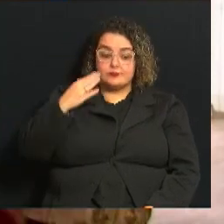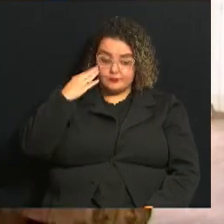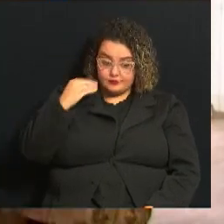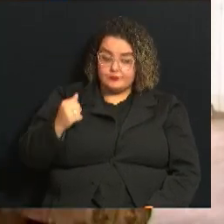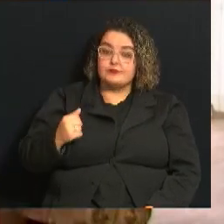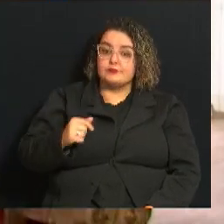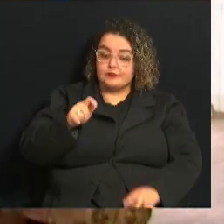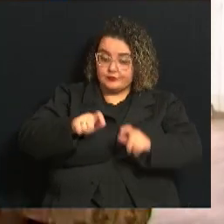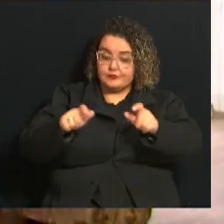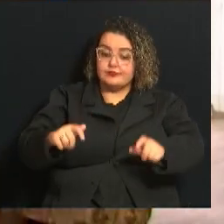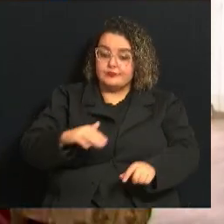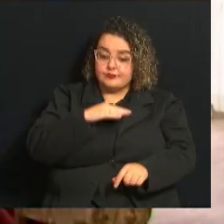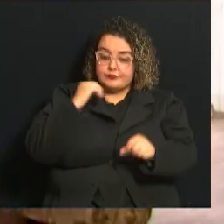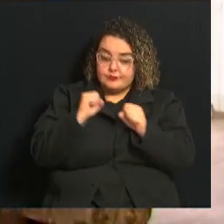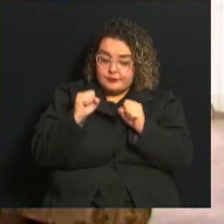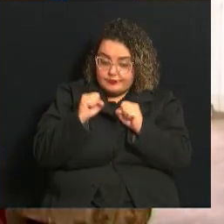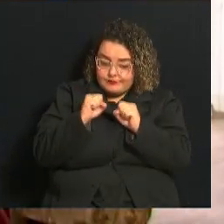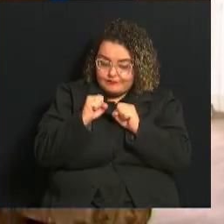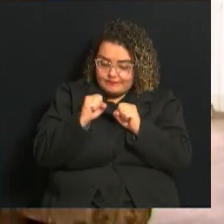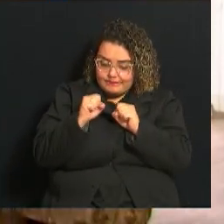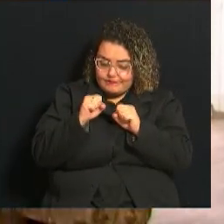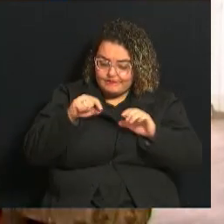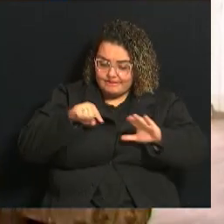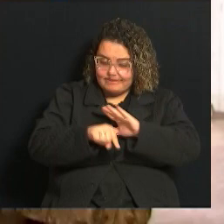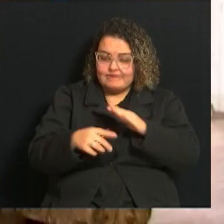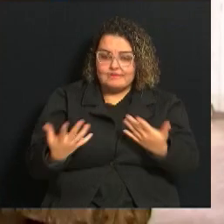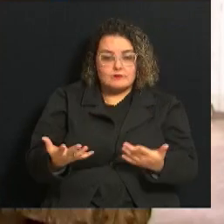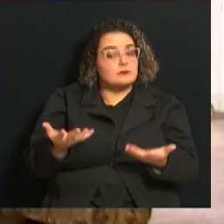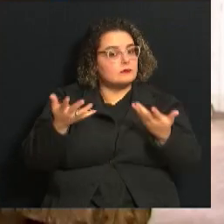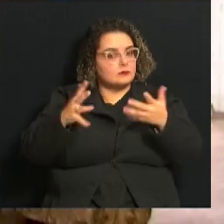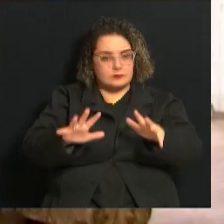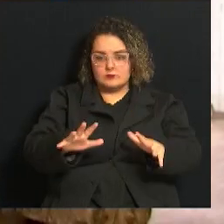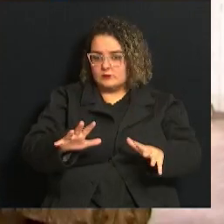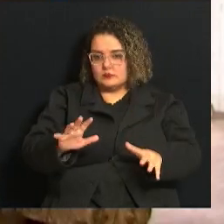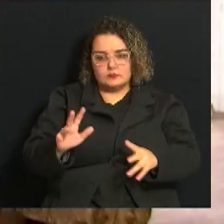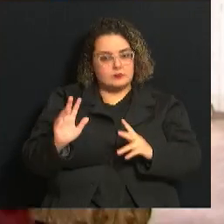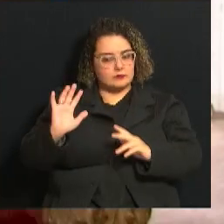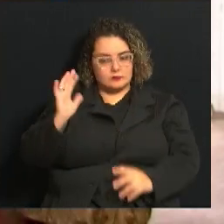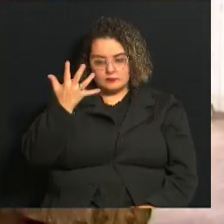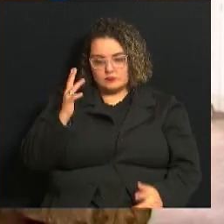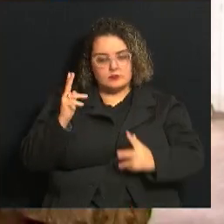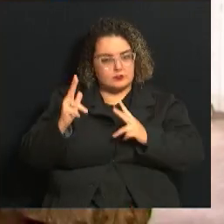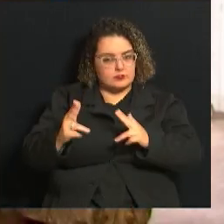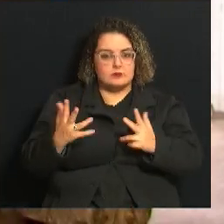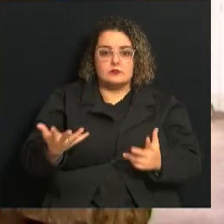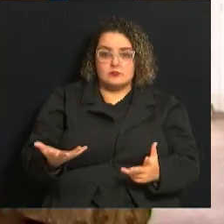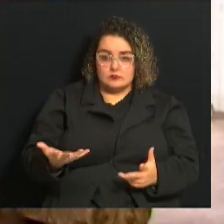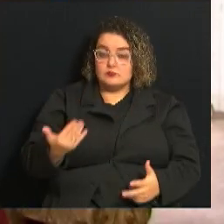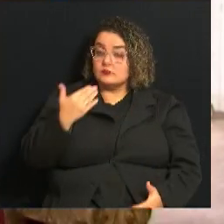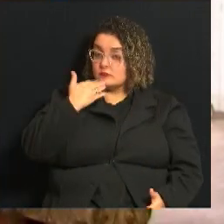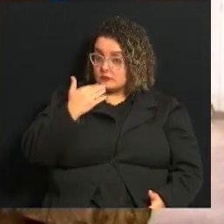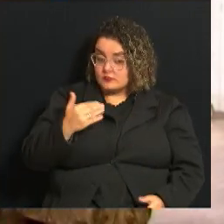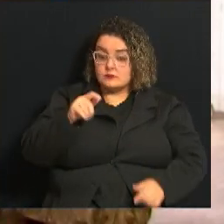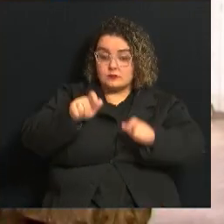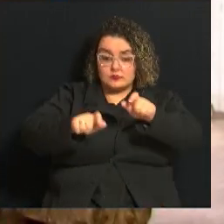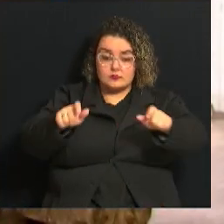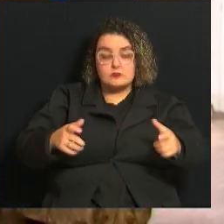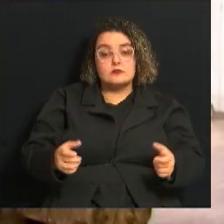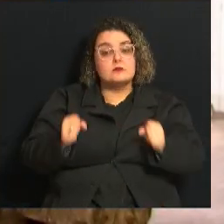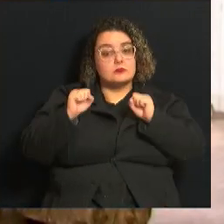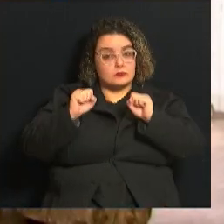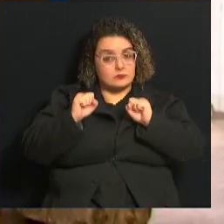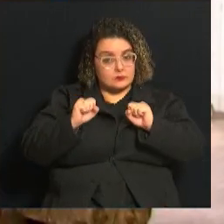frio intenso que fez esses dias que nós não queremos que aqui na nossa cidade isso aconteça então eu peço para a população aqueles que